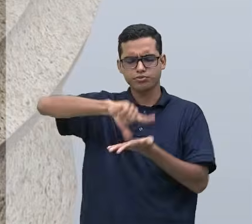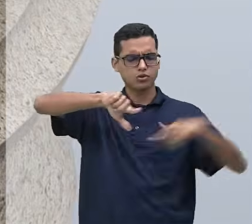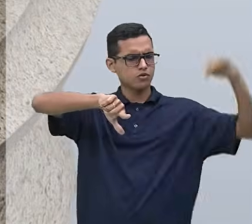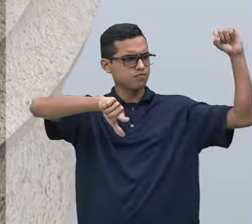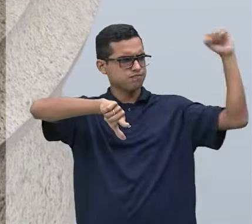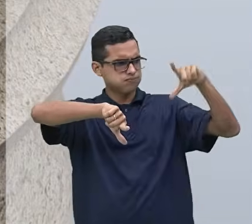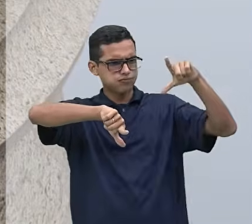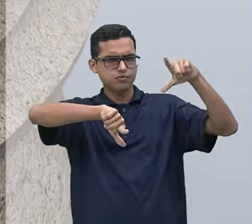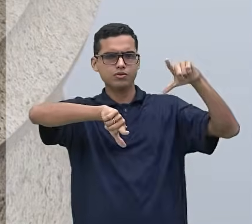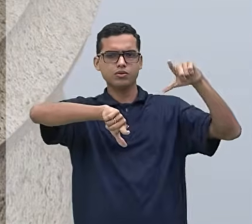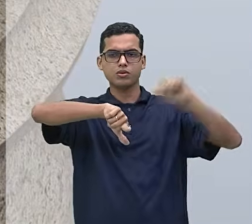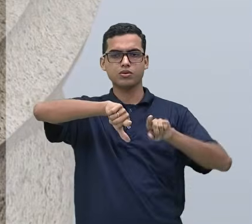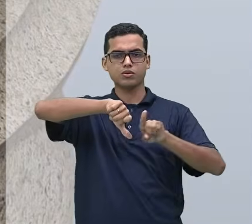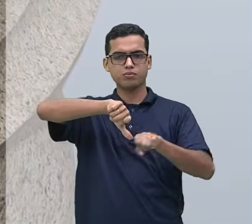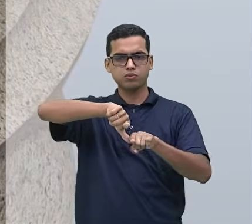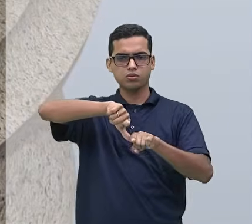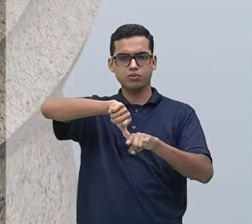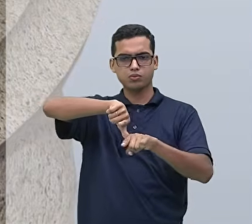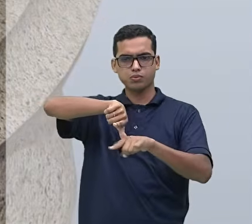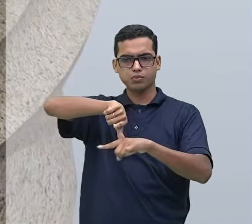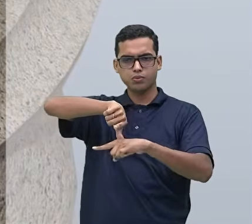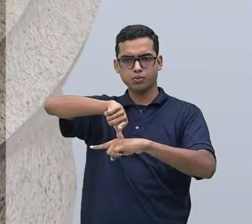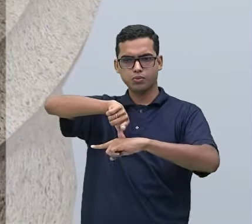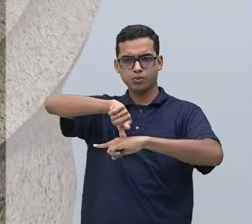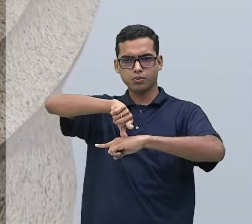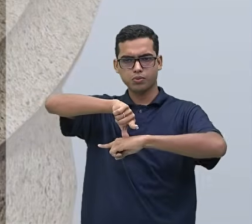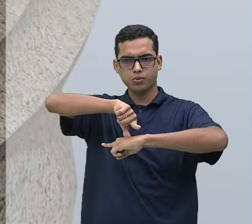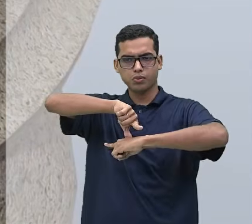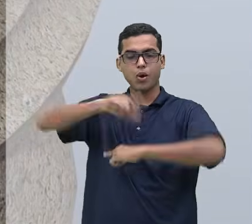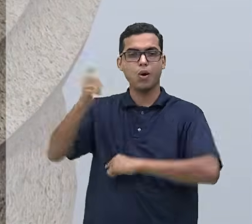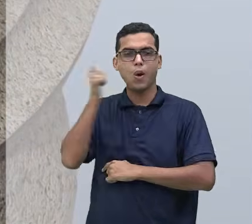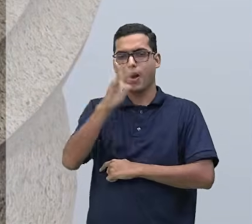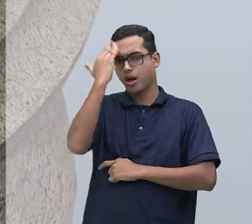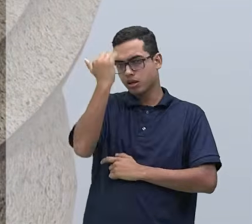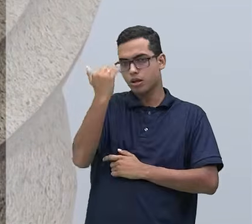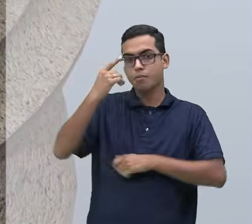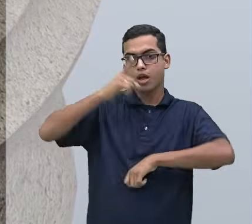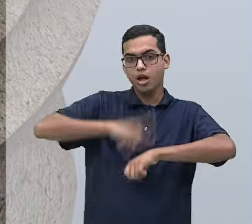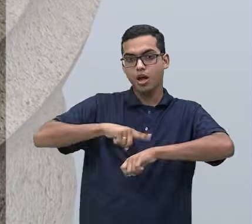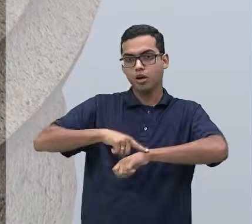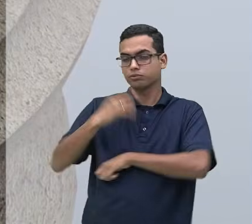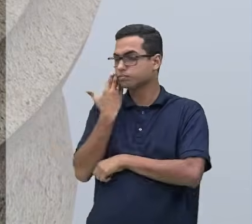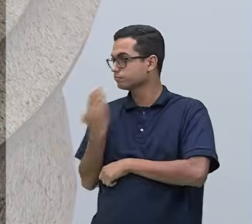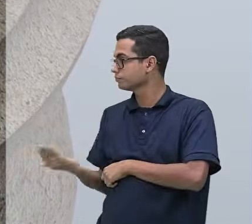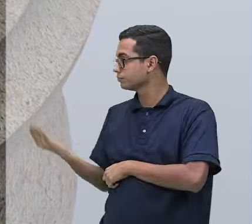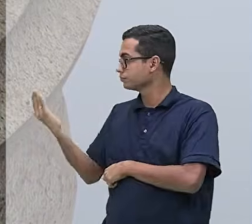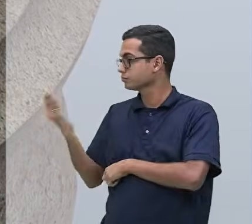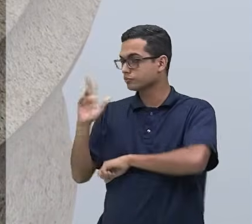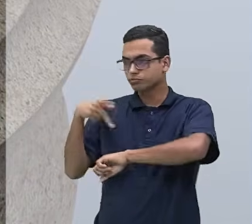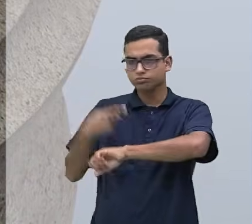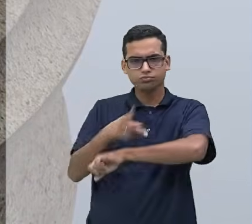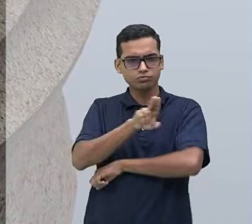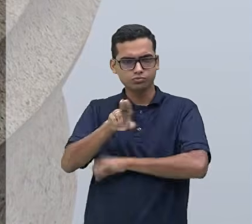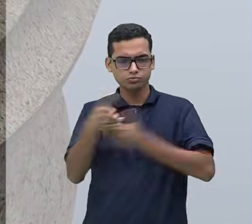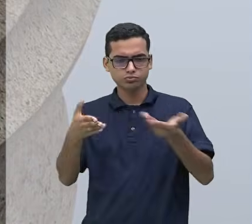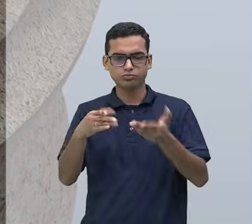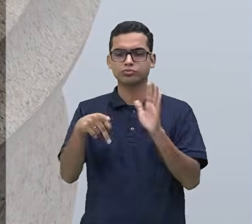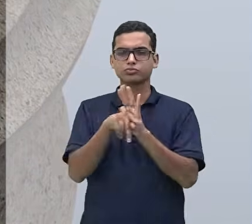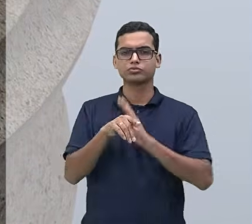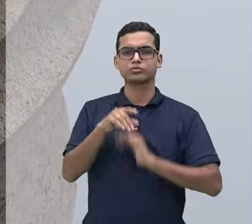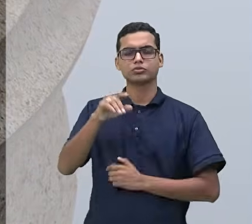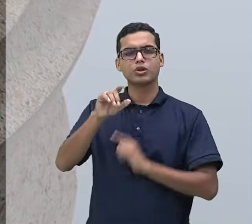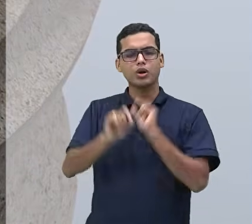assim eles estimavam as horas. Agora, essa vareta, ela foi chamada de gnomon, tá? O ancestral